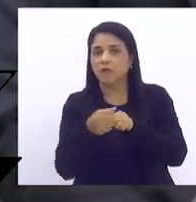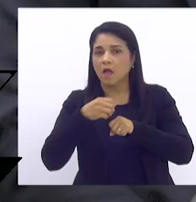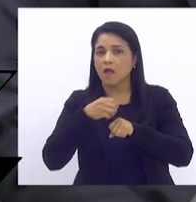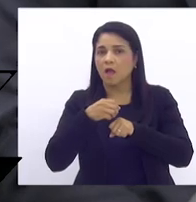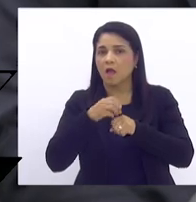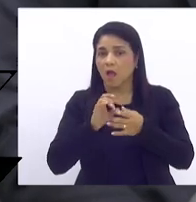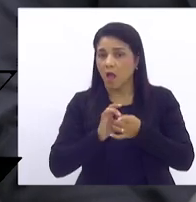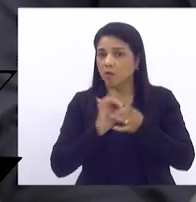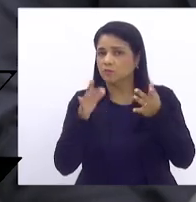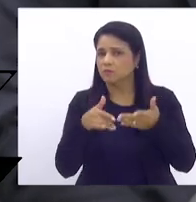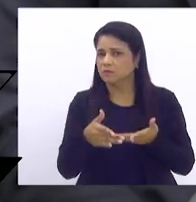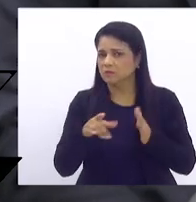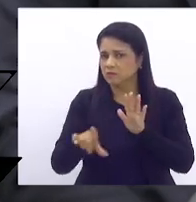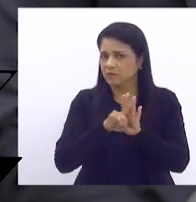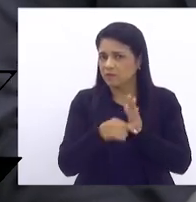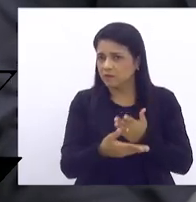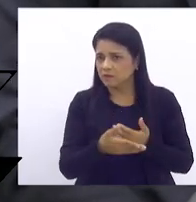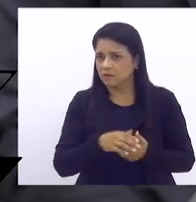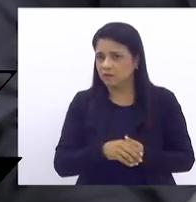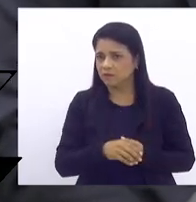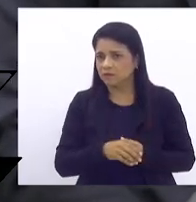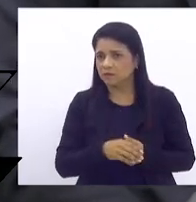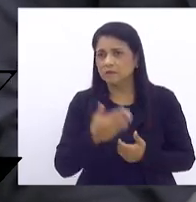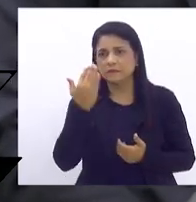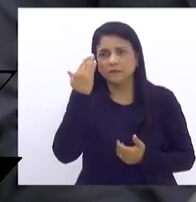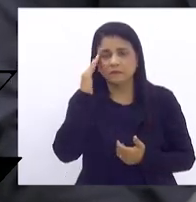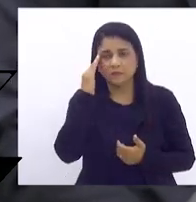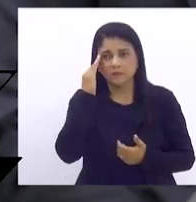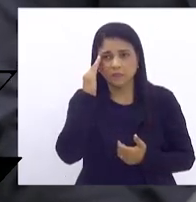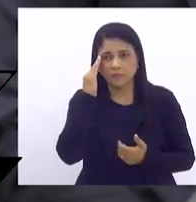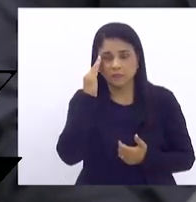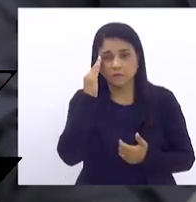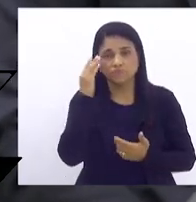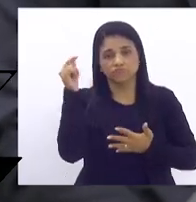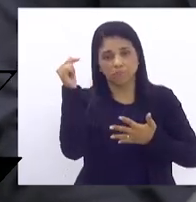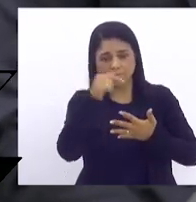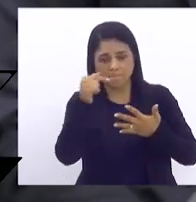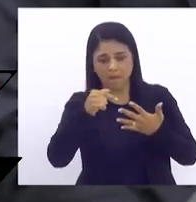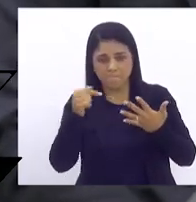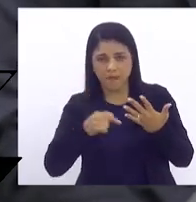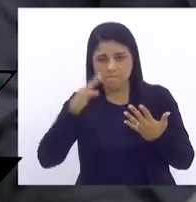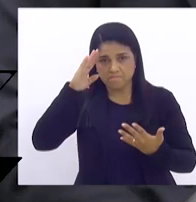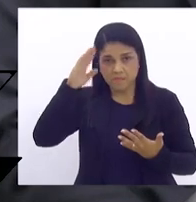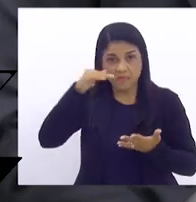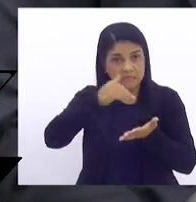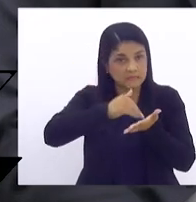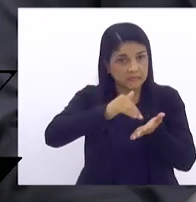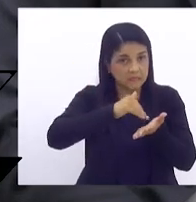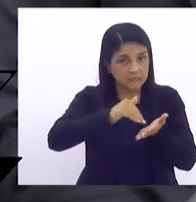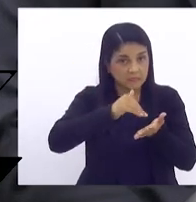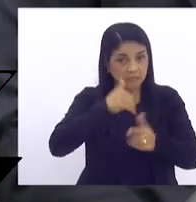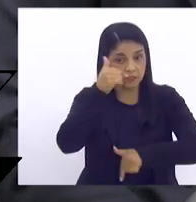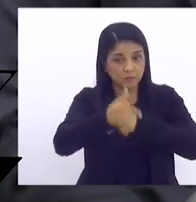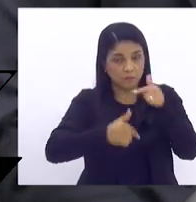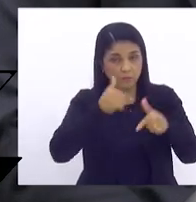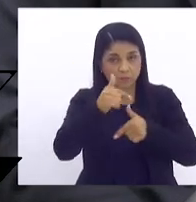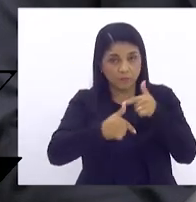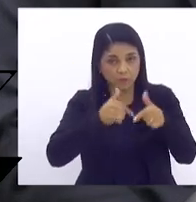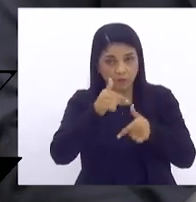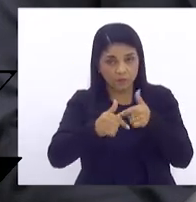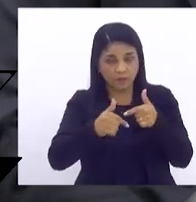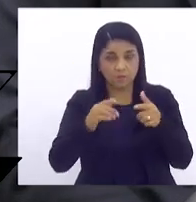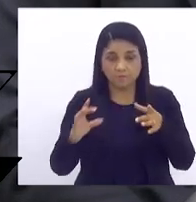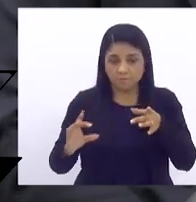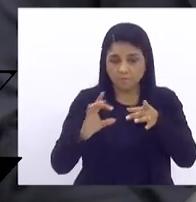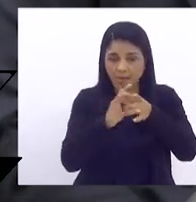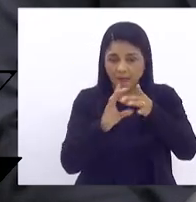autorizativa. Assim, compreendendo assessoria... dentro do elenco de prioridades da própria Secretaria, do Programa de Trabalho das Secretarias aqui